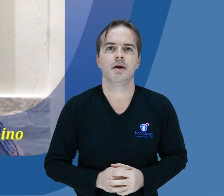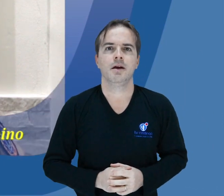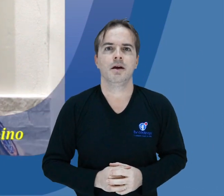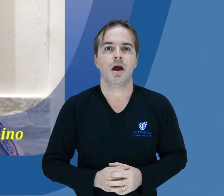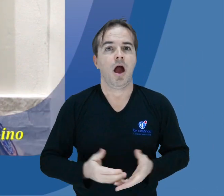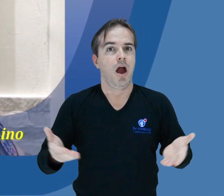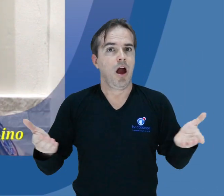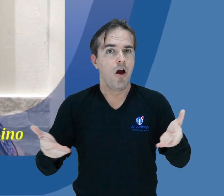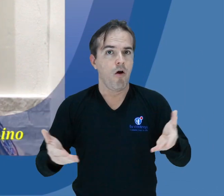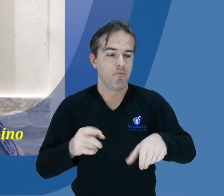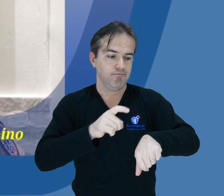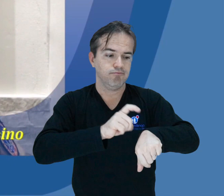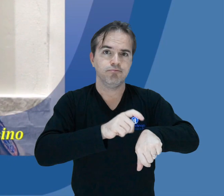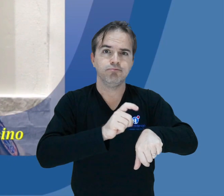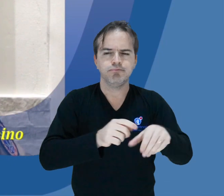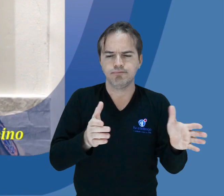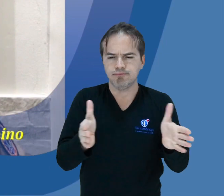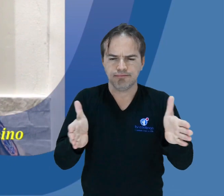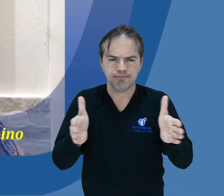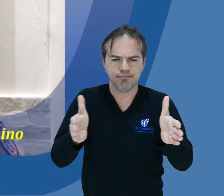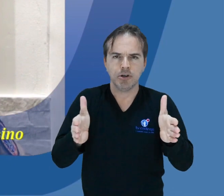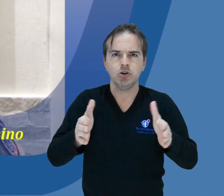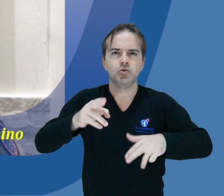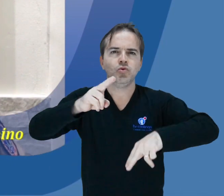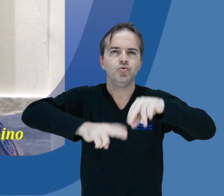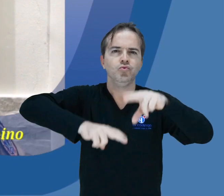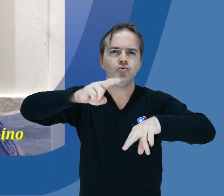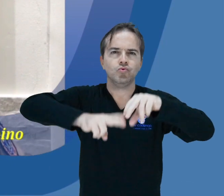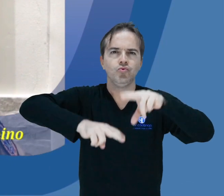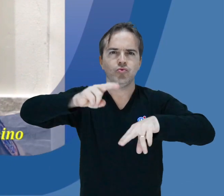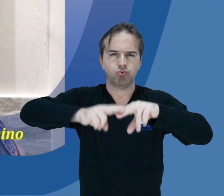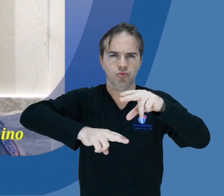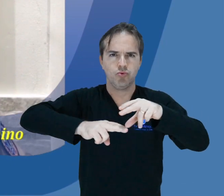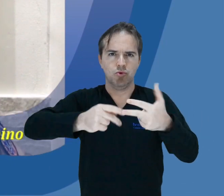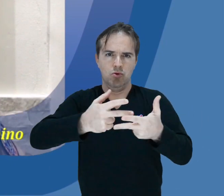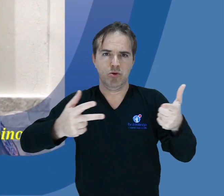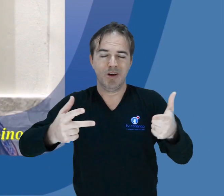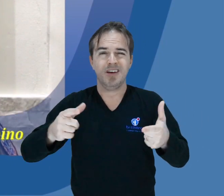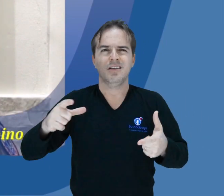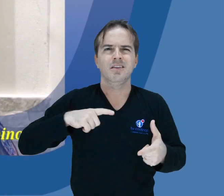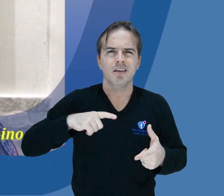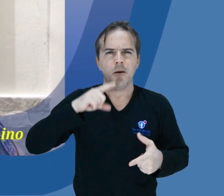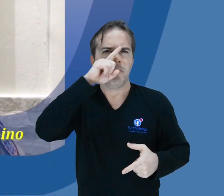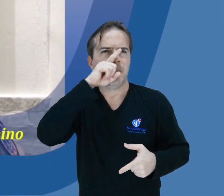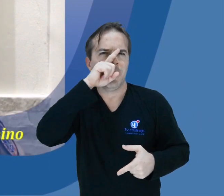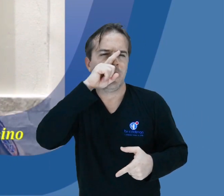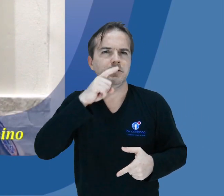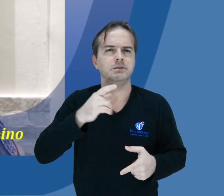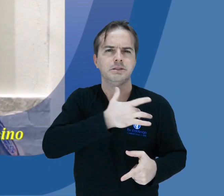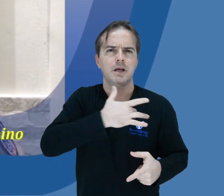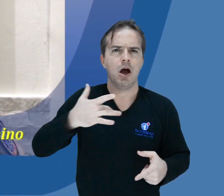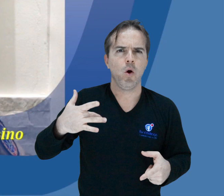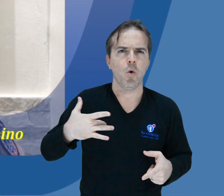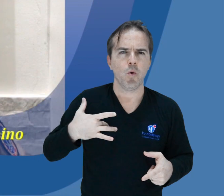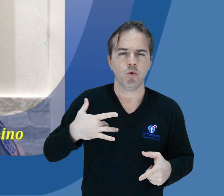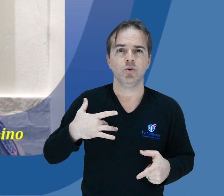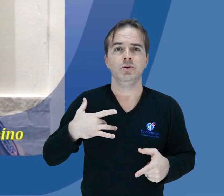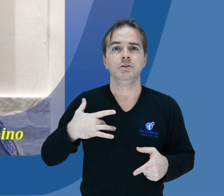do período junino e diante dos riscos à saúde pública,